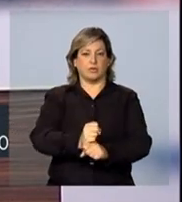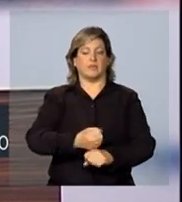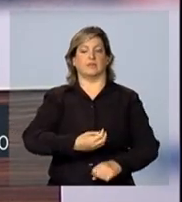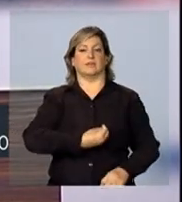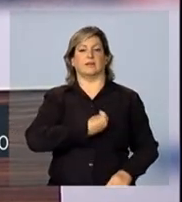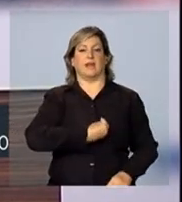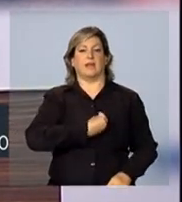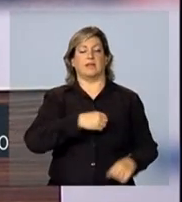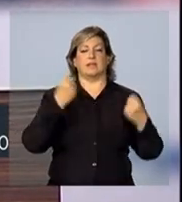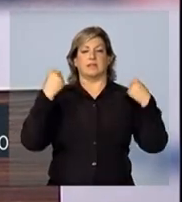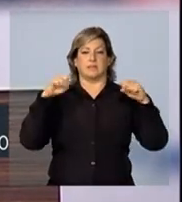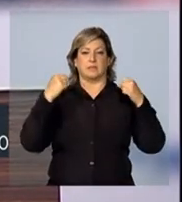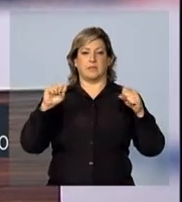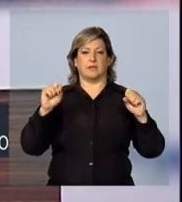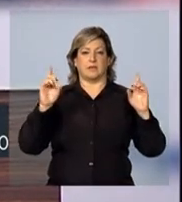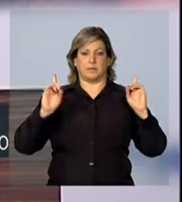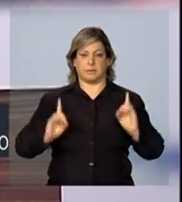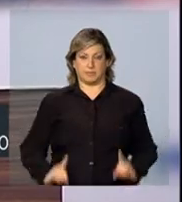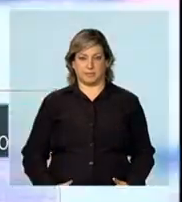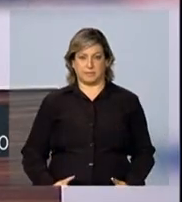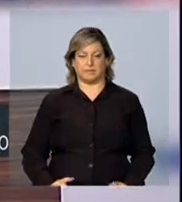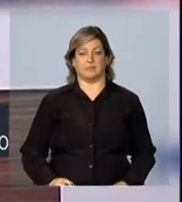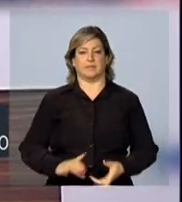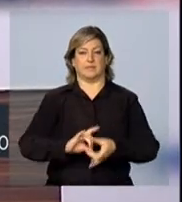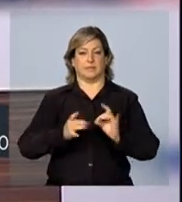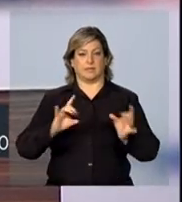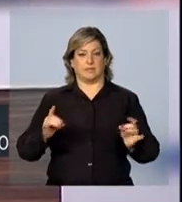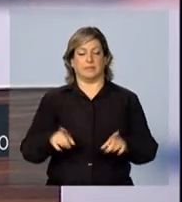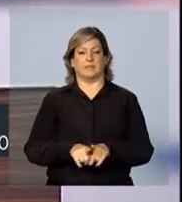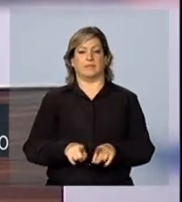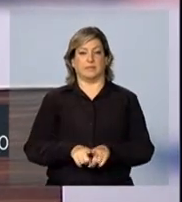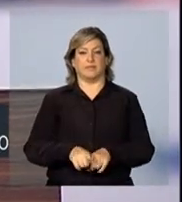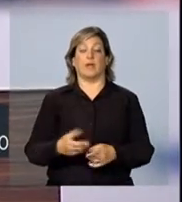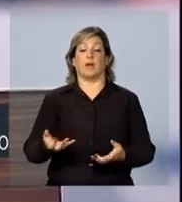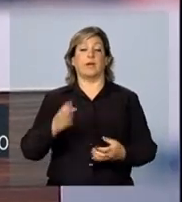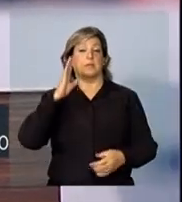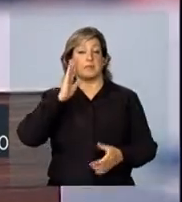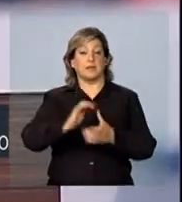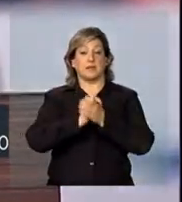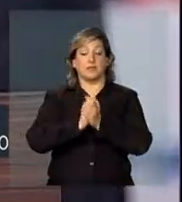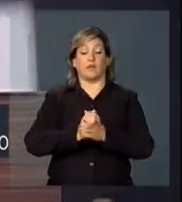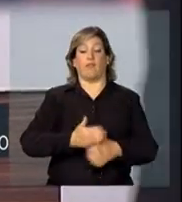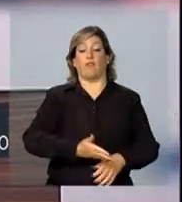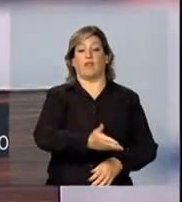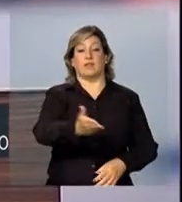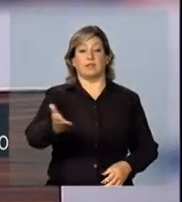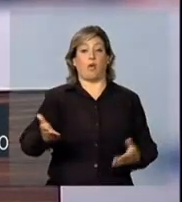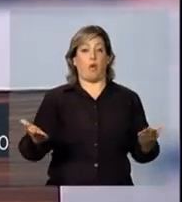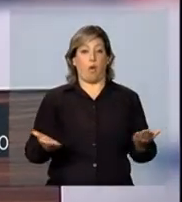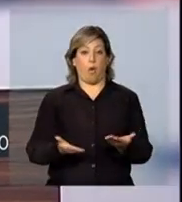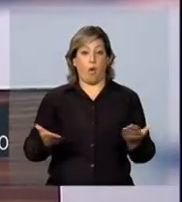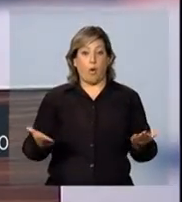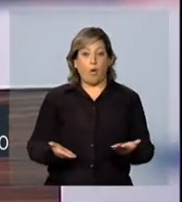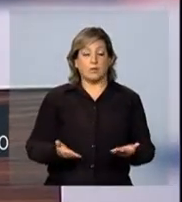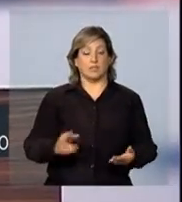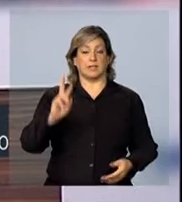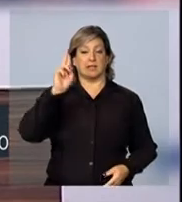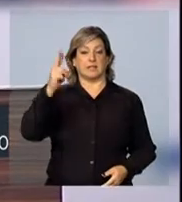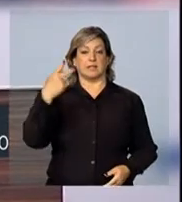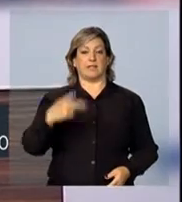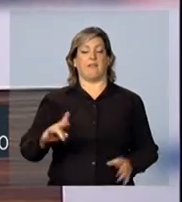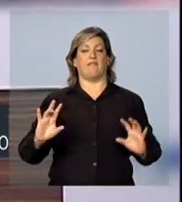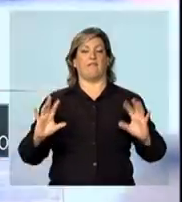paradesporto brasileiro mas que era acima de tudo complementar vocês hoje os protagonistas desta festas